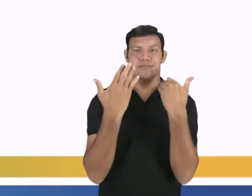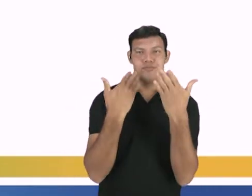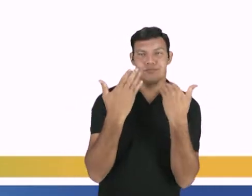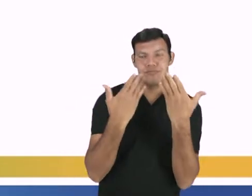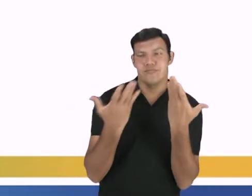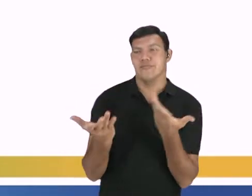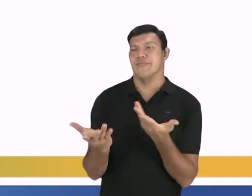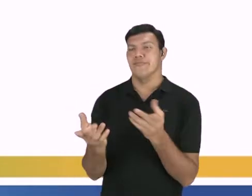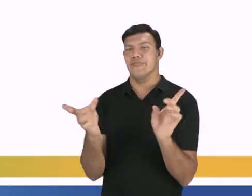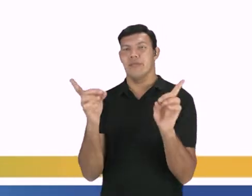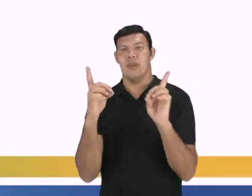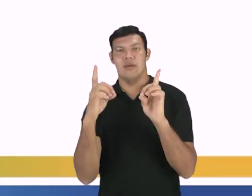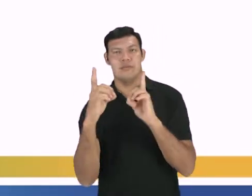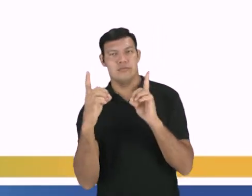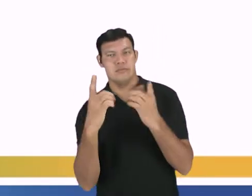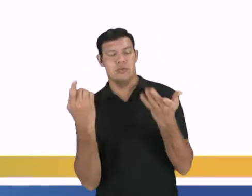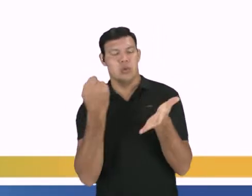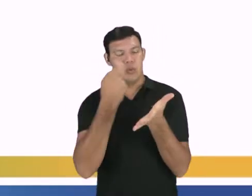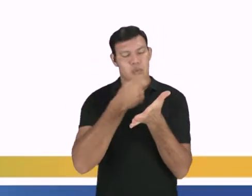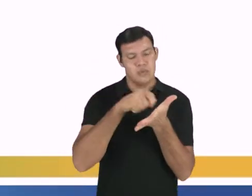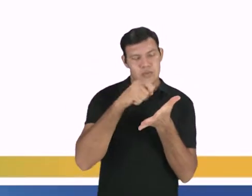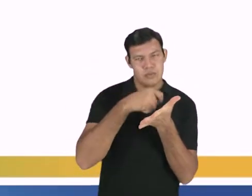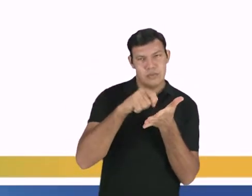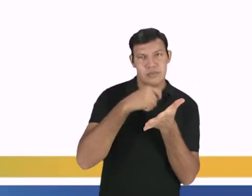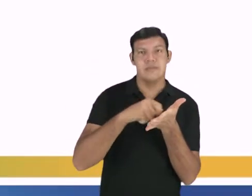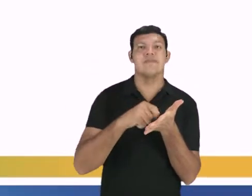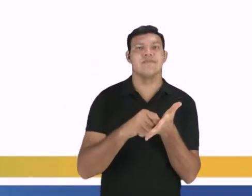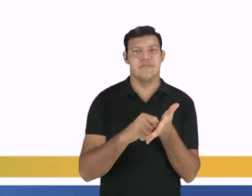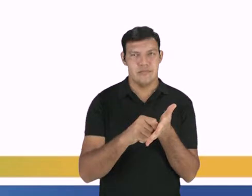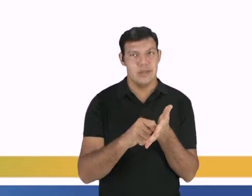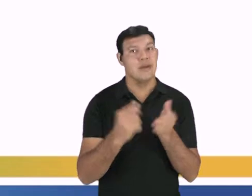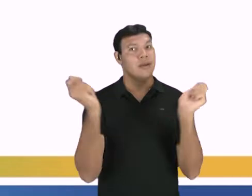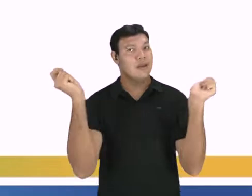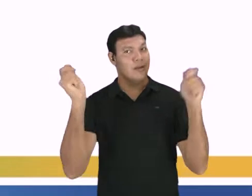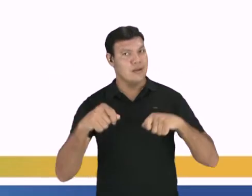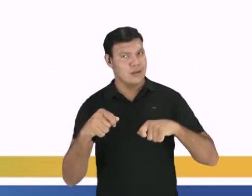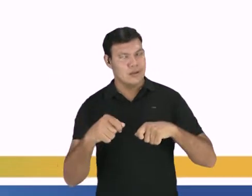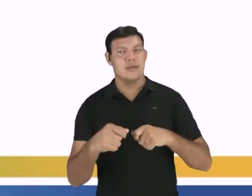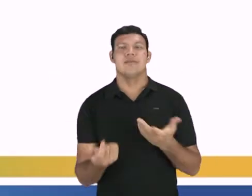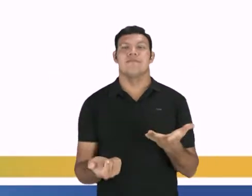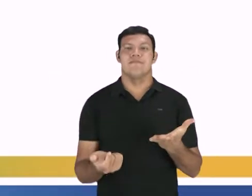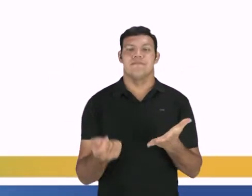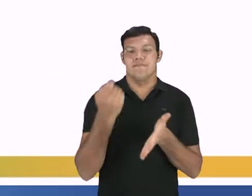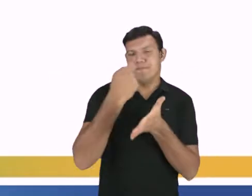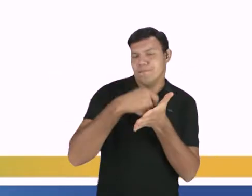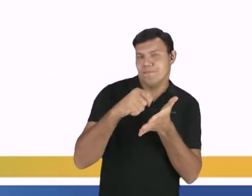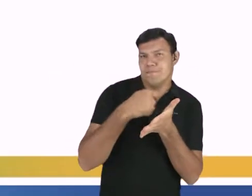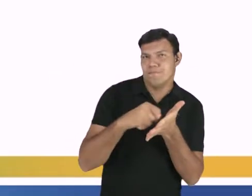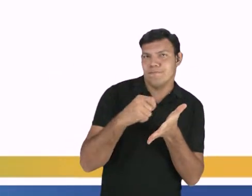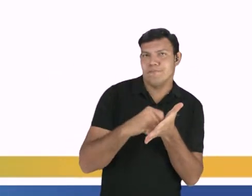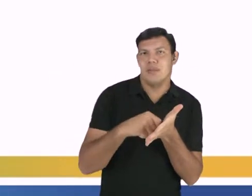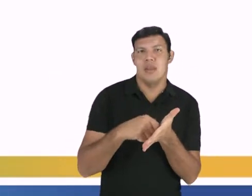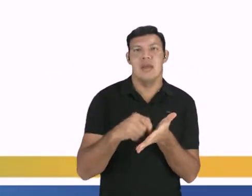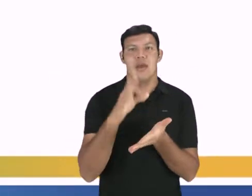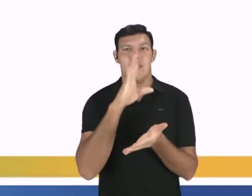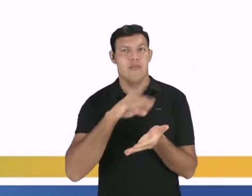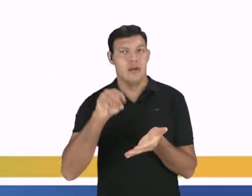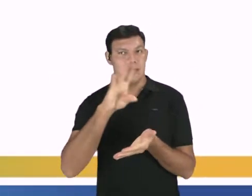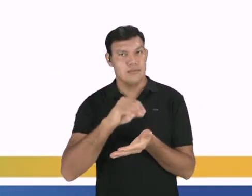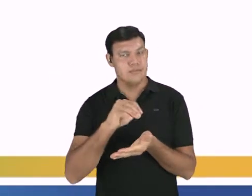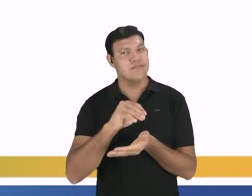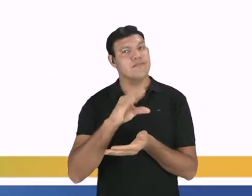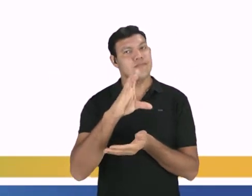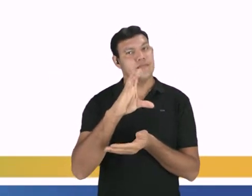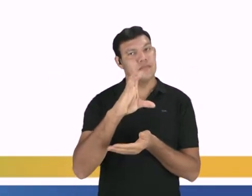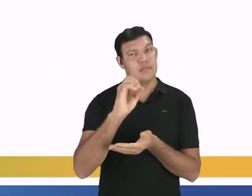com alguém ou escrevemos algo, nós podemos falar ou escrever sobre condições.